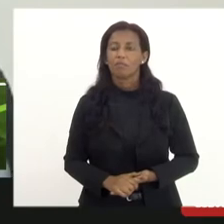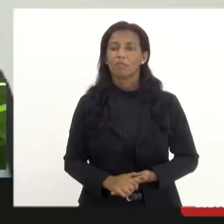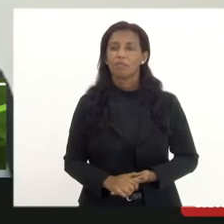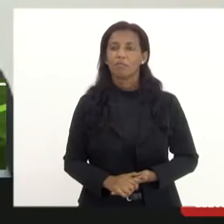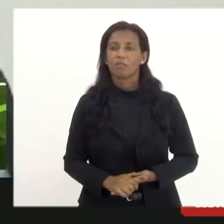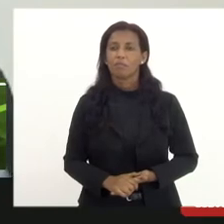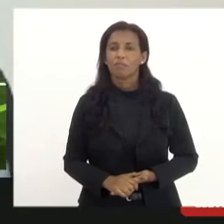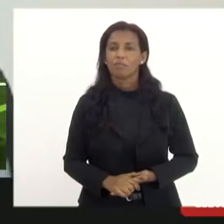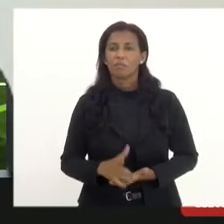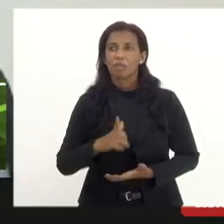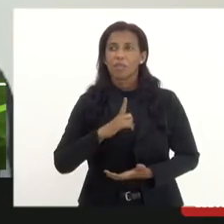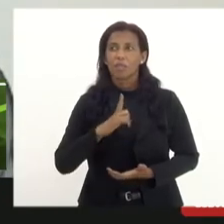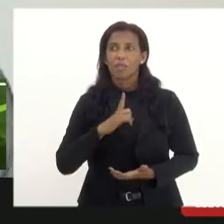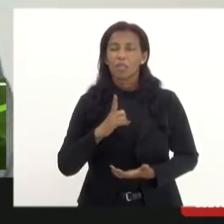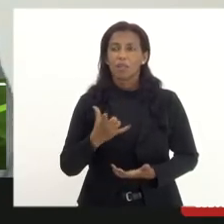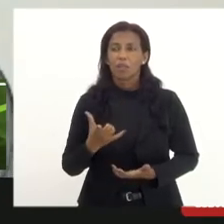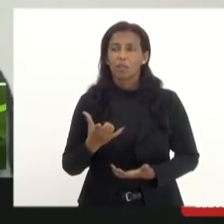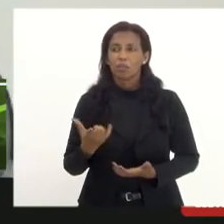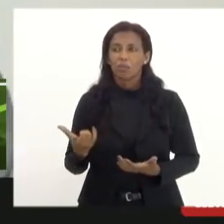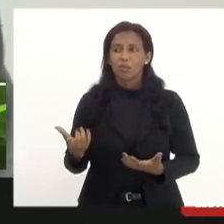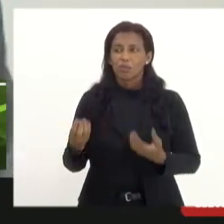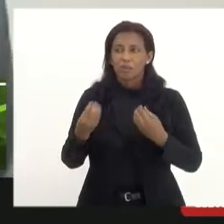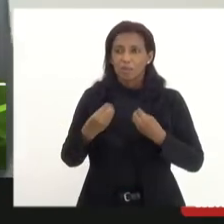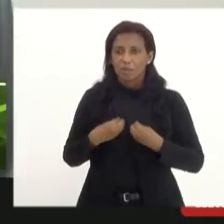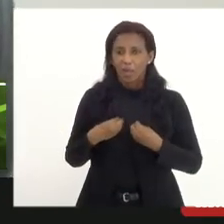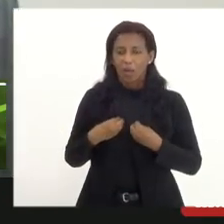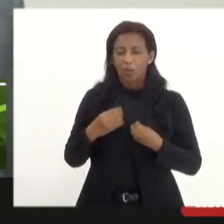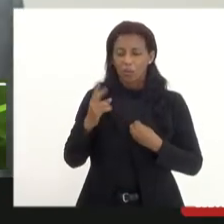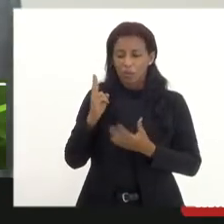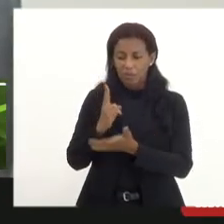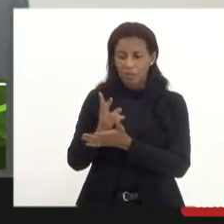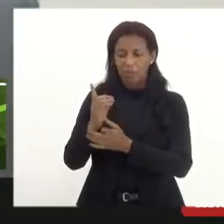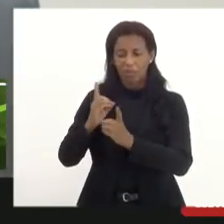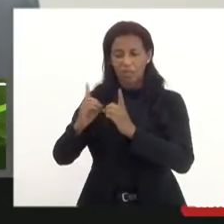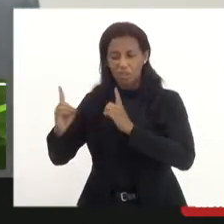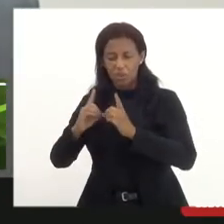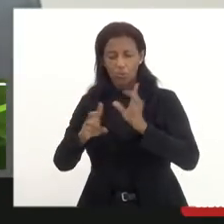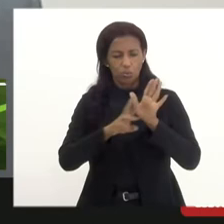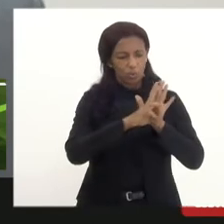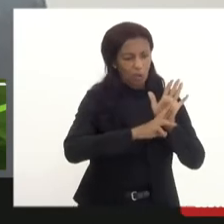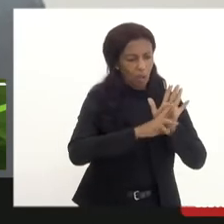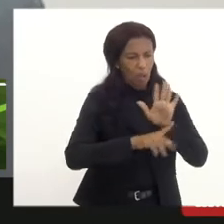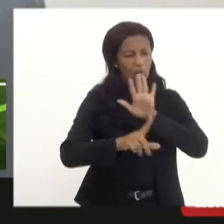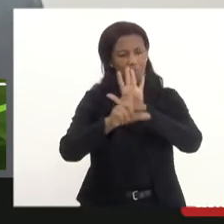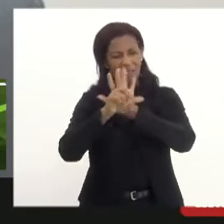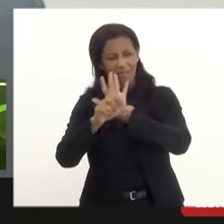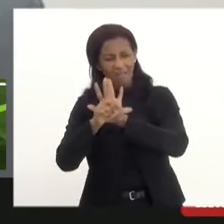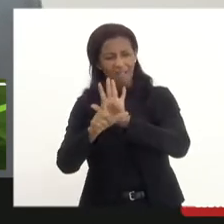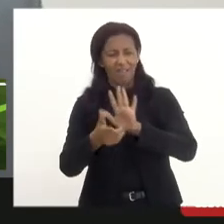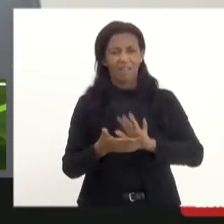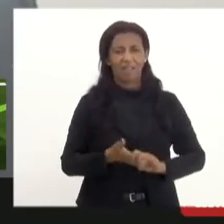É algo para a gente considerar toda vez que a gente discute marco regulatório, lei e